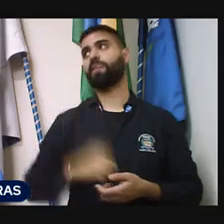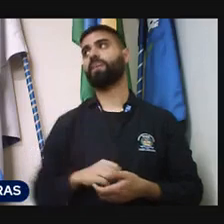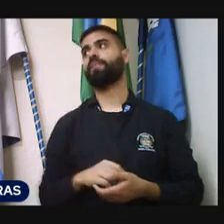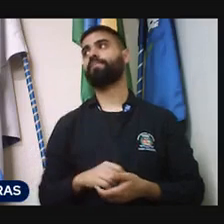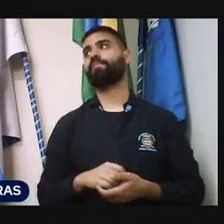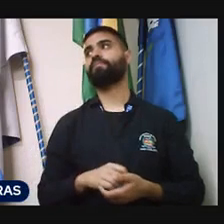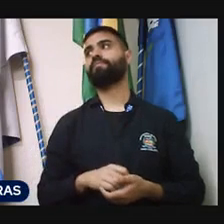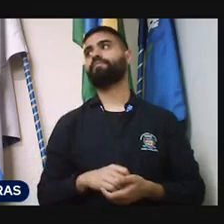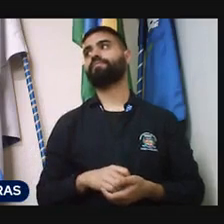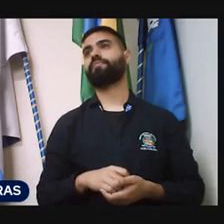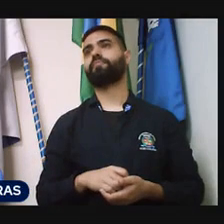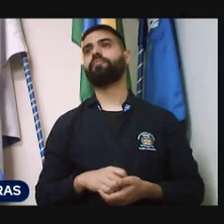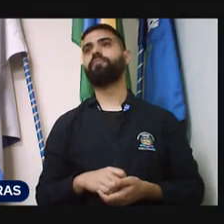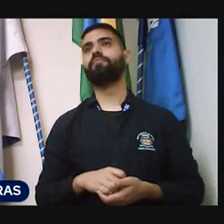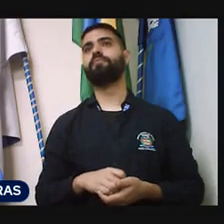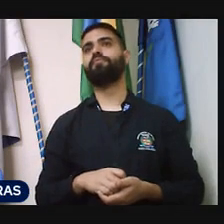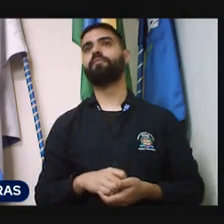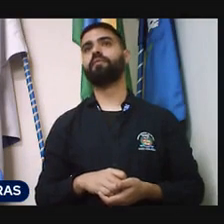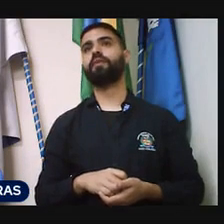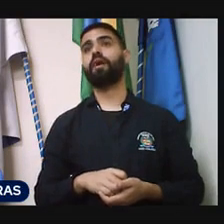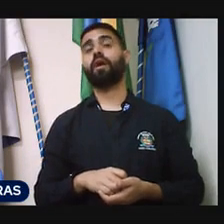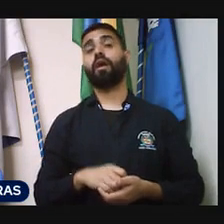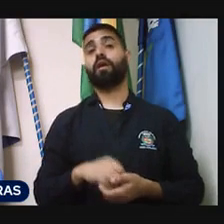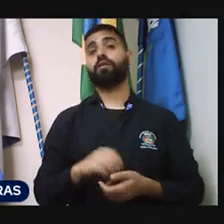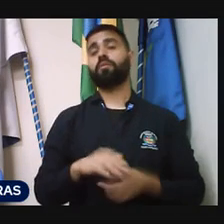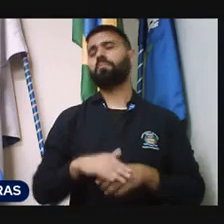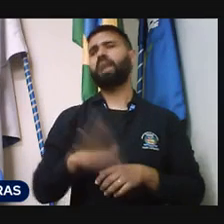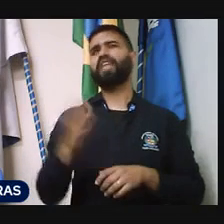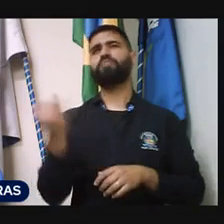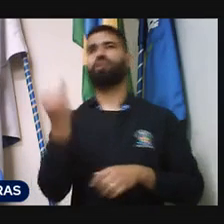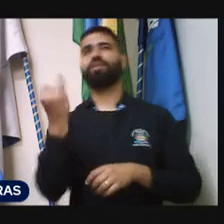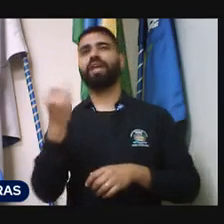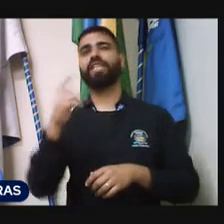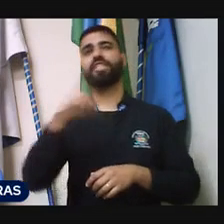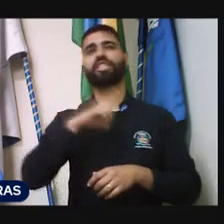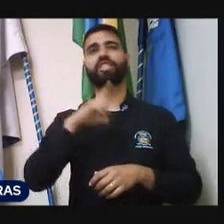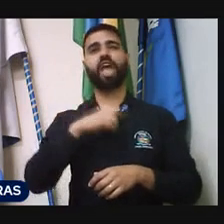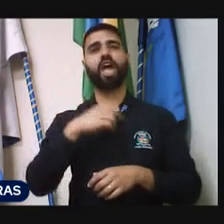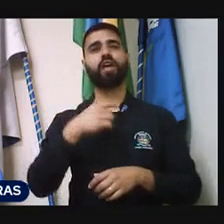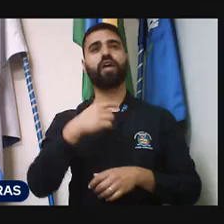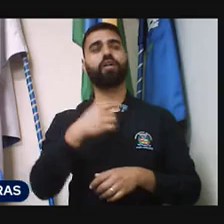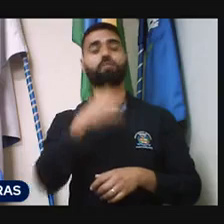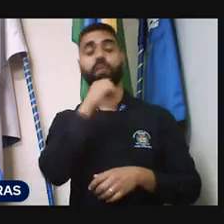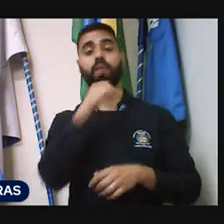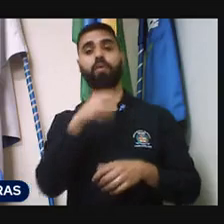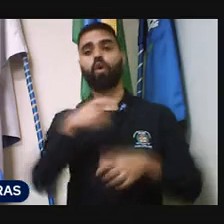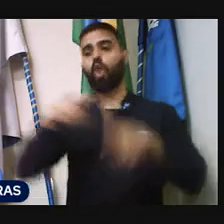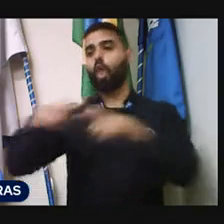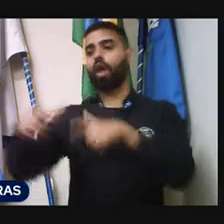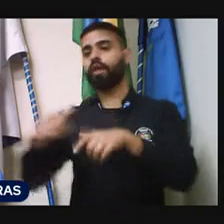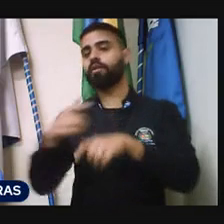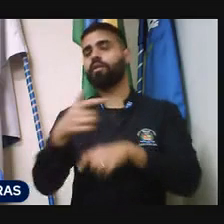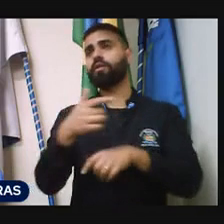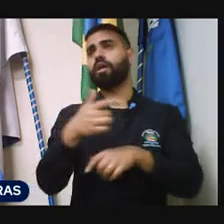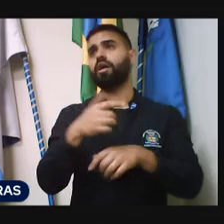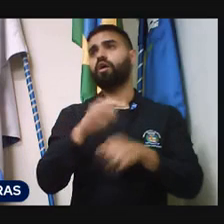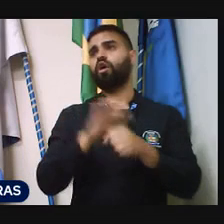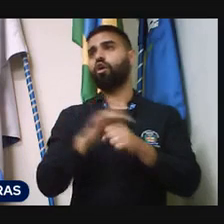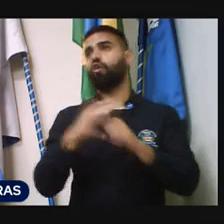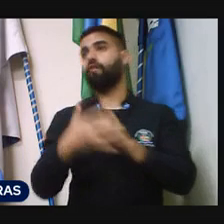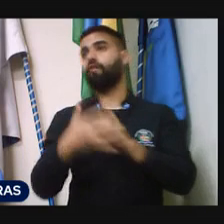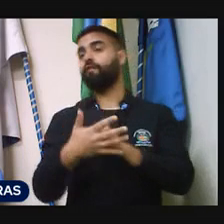é a estrutura do convite mais do que ter ganhos 240 três parcelas